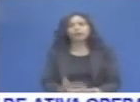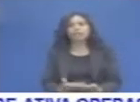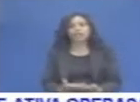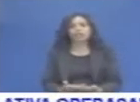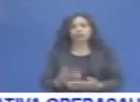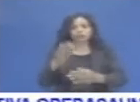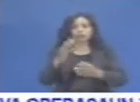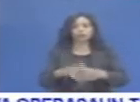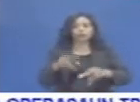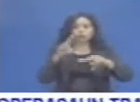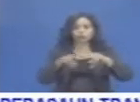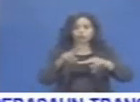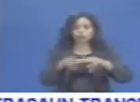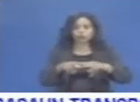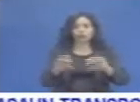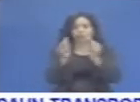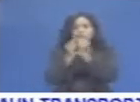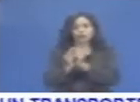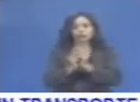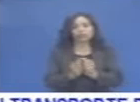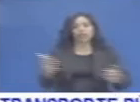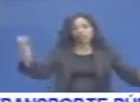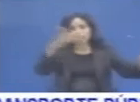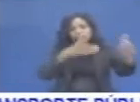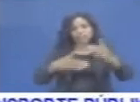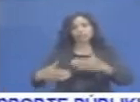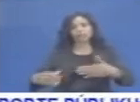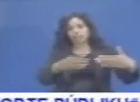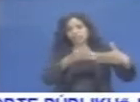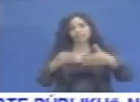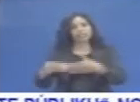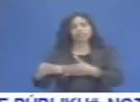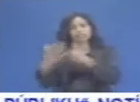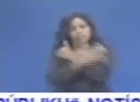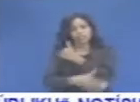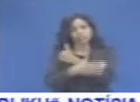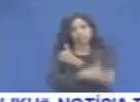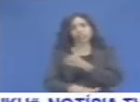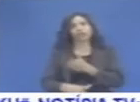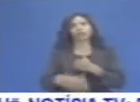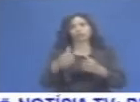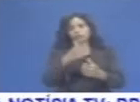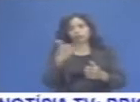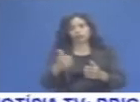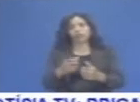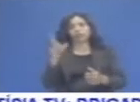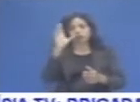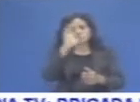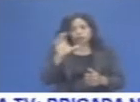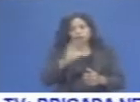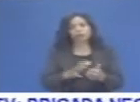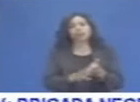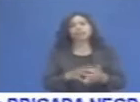Redonda, atuhalibur líder histórico Sira, rodibuca solução para impasse política nebelau quase tinangona.